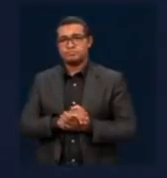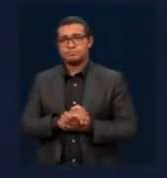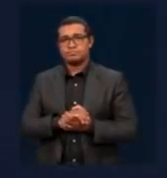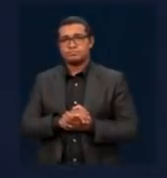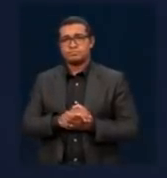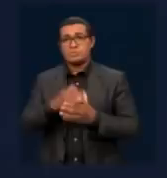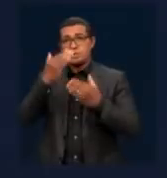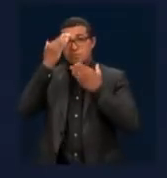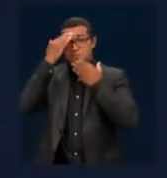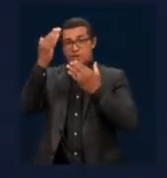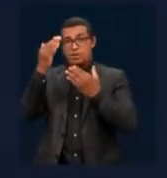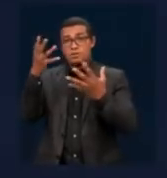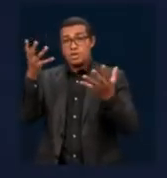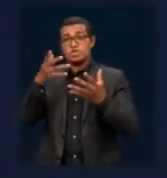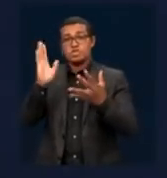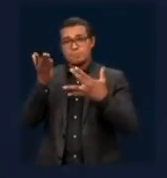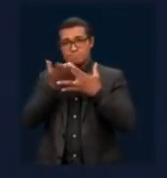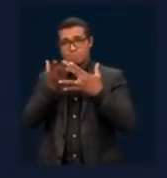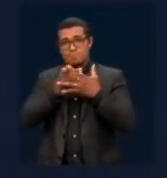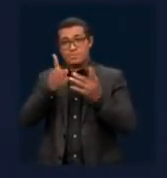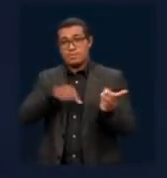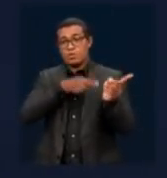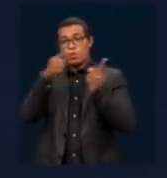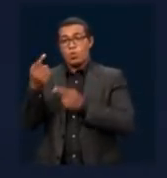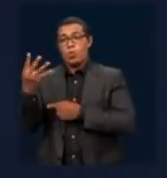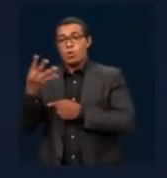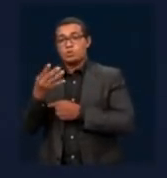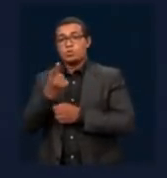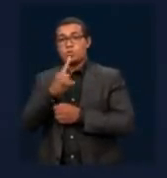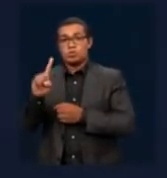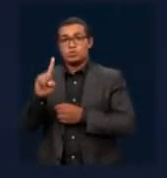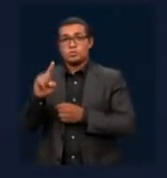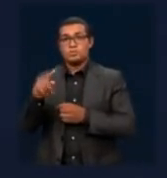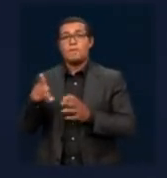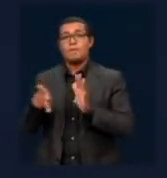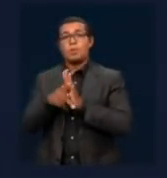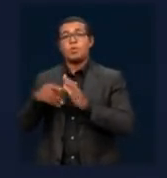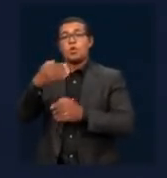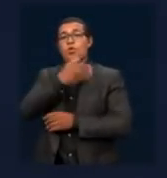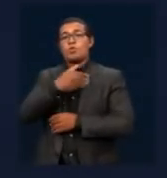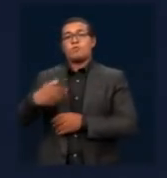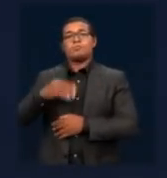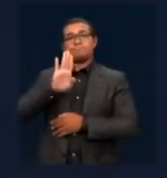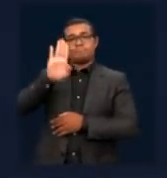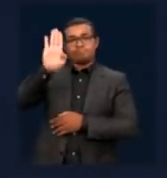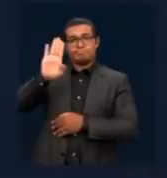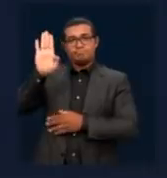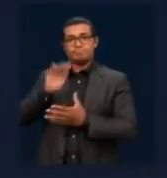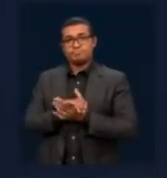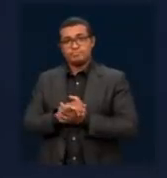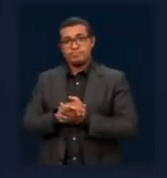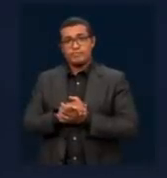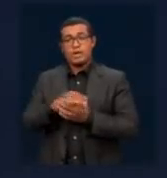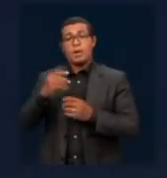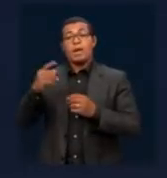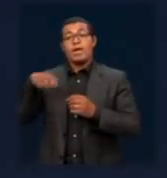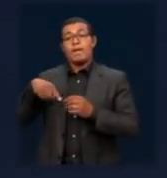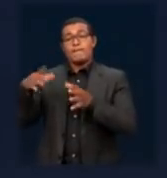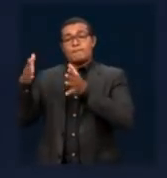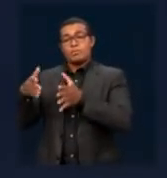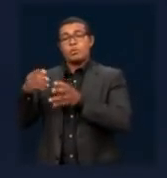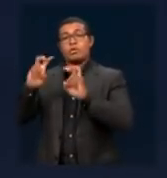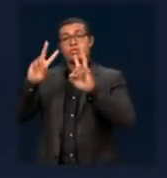gente volta já com o último bloco desse debate entre os candidatos ao governo do espírito santo bloco com temas determinados